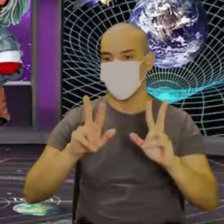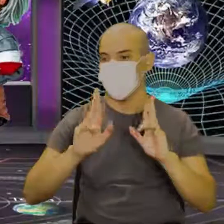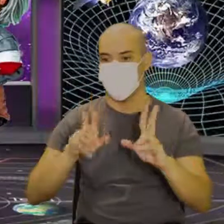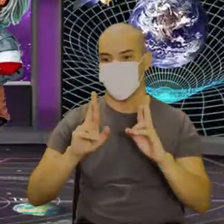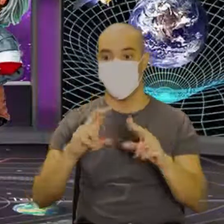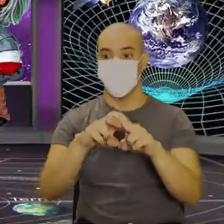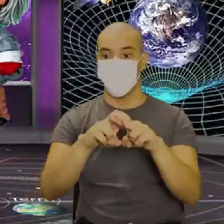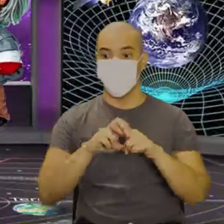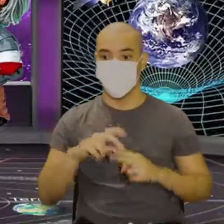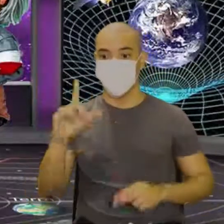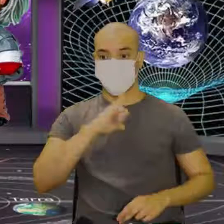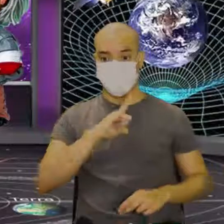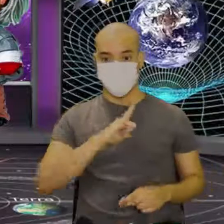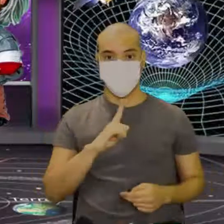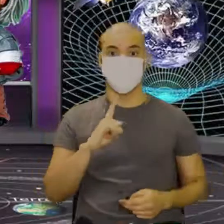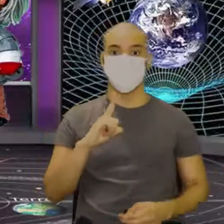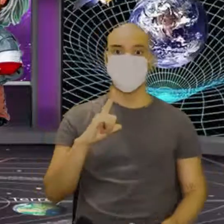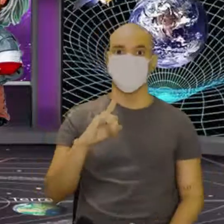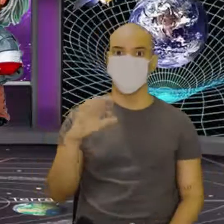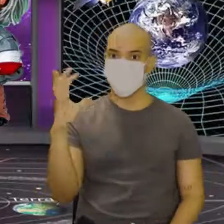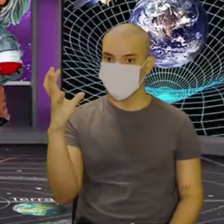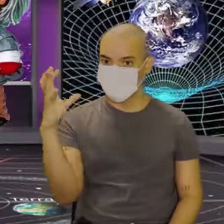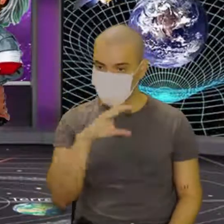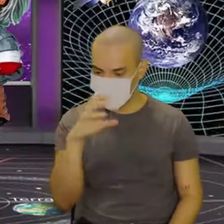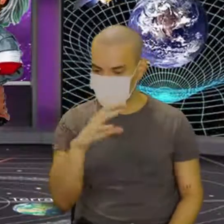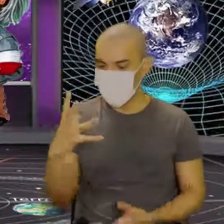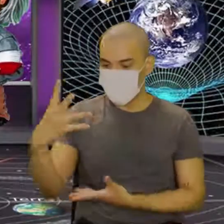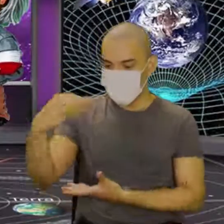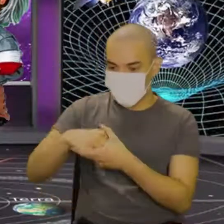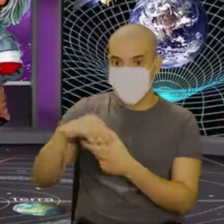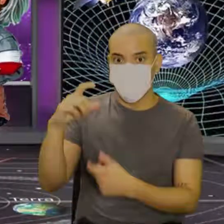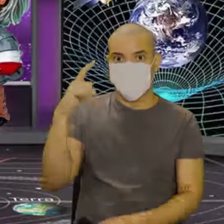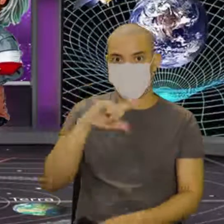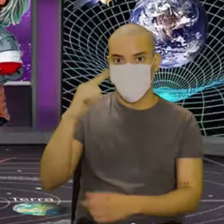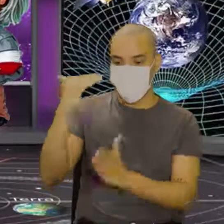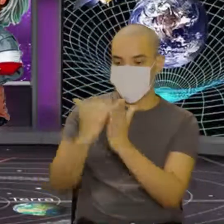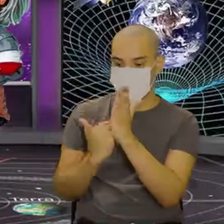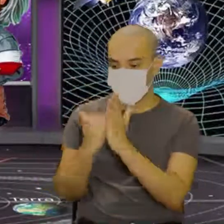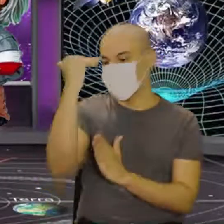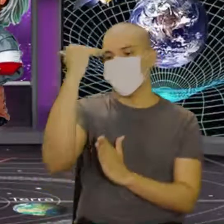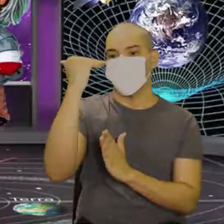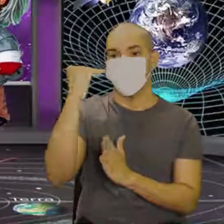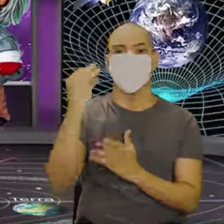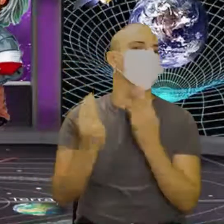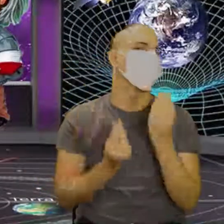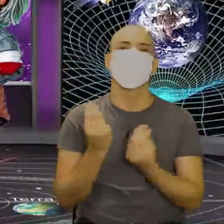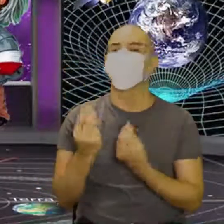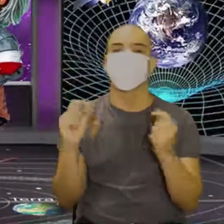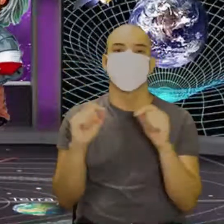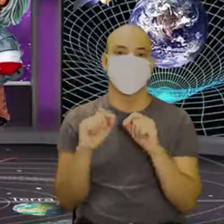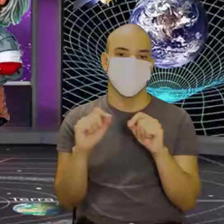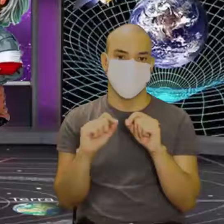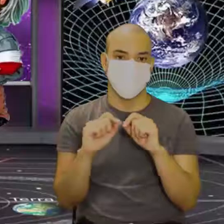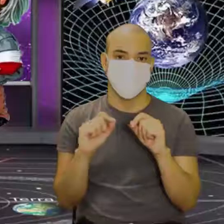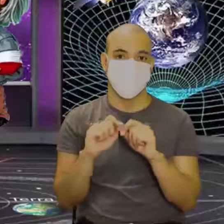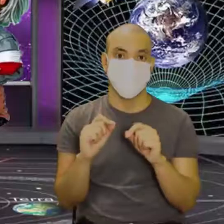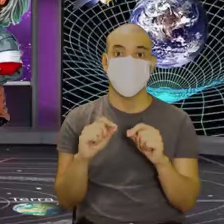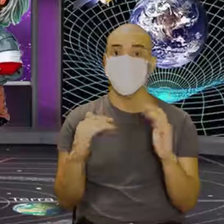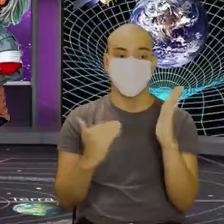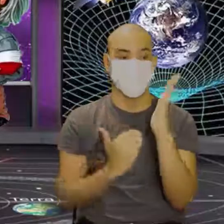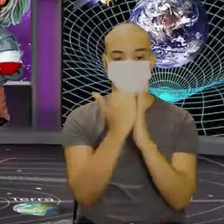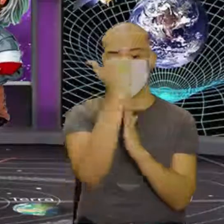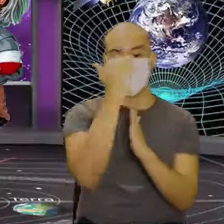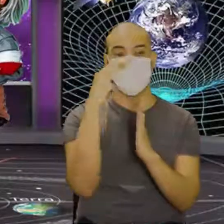o carregamento e o descarregamento desse capacitor em relação à carga é alta, como é que a gente faz, pessoal, esse